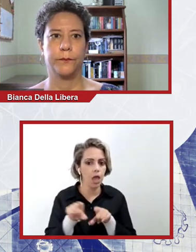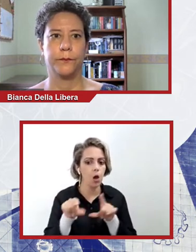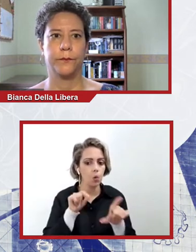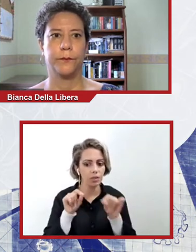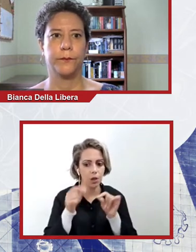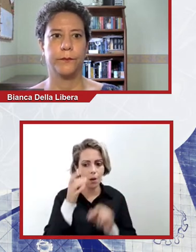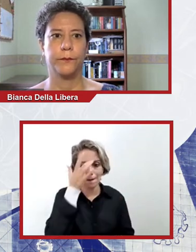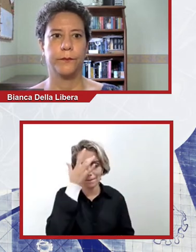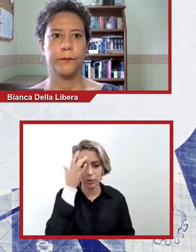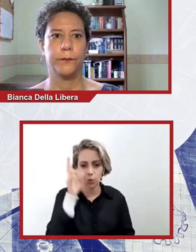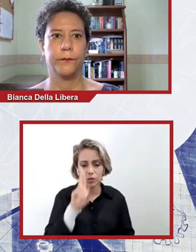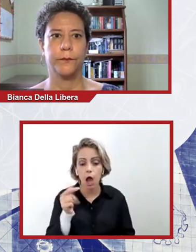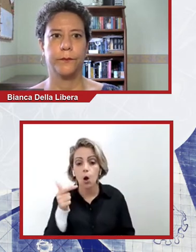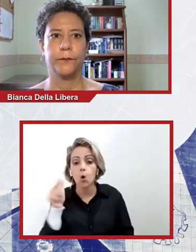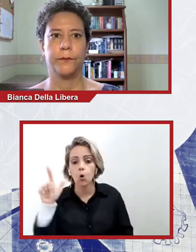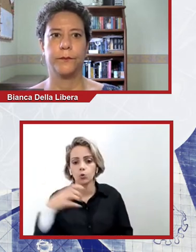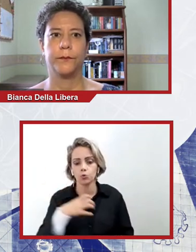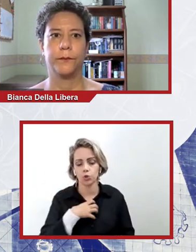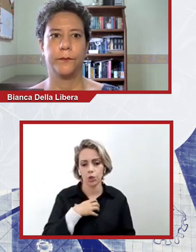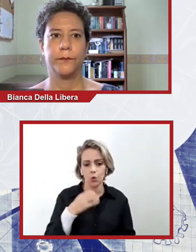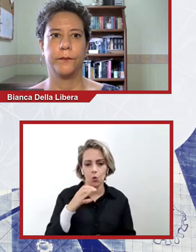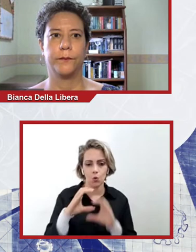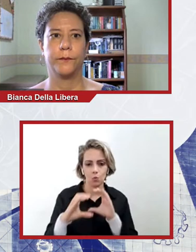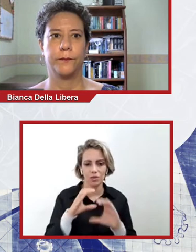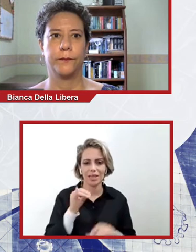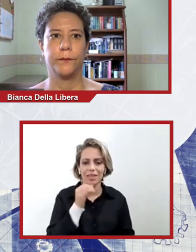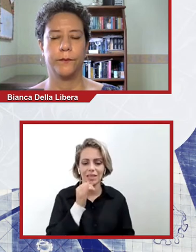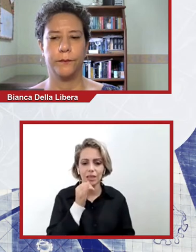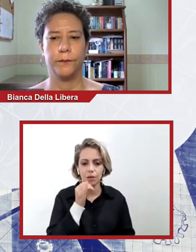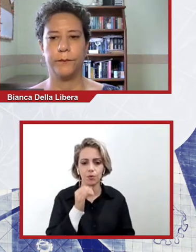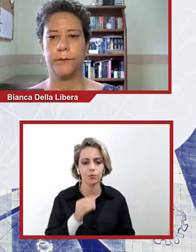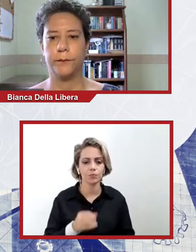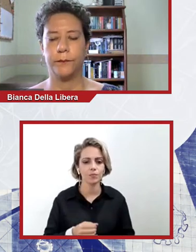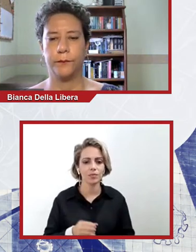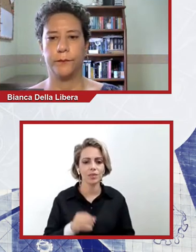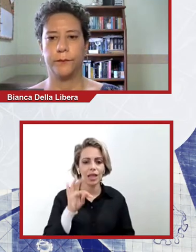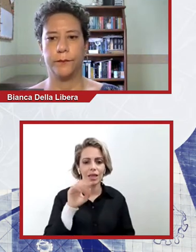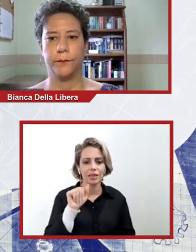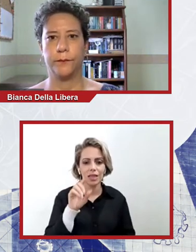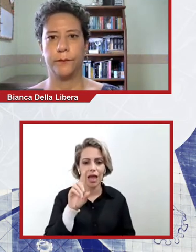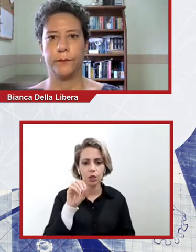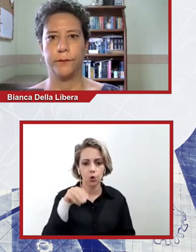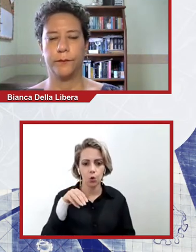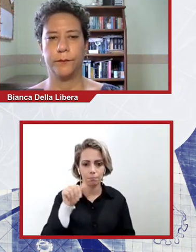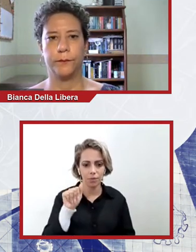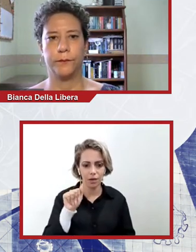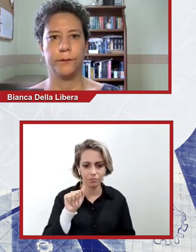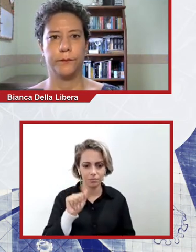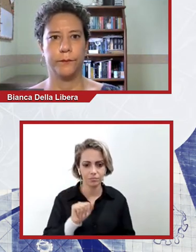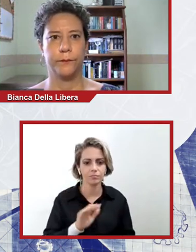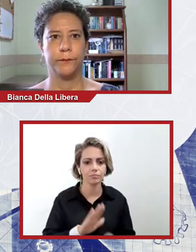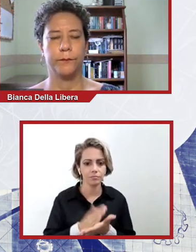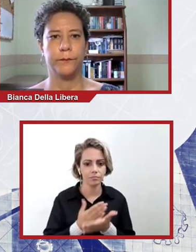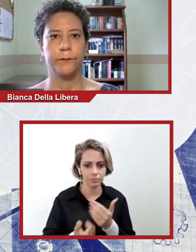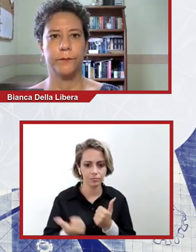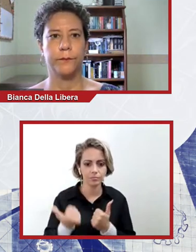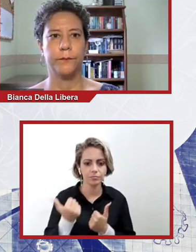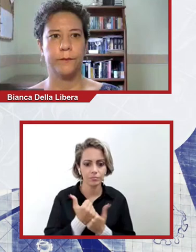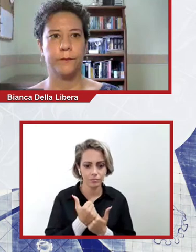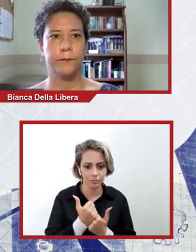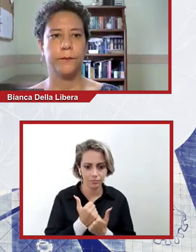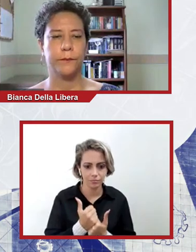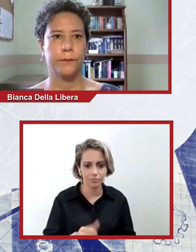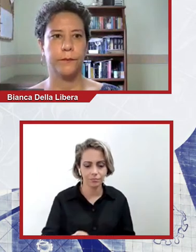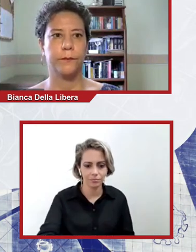outras técnicas de comunicação, por exemplo, Tadoma. A pessoa faz a digitação das letras como se fossem livros, só que